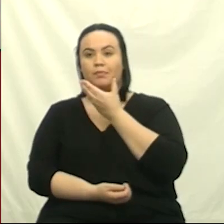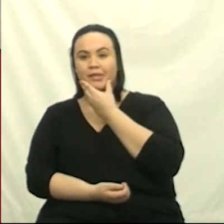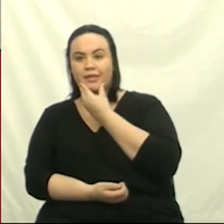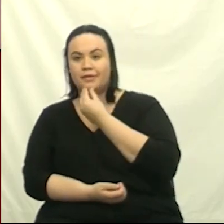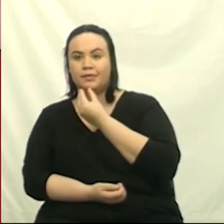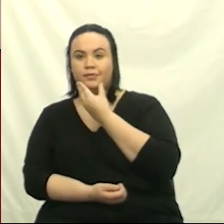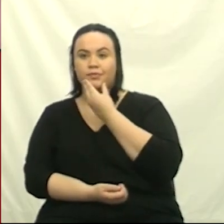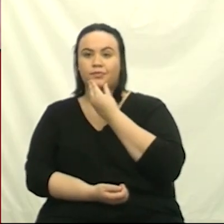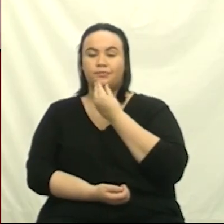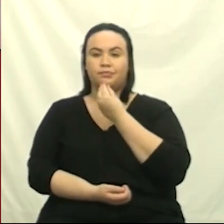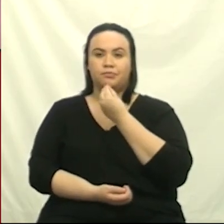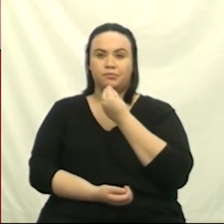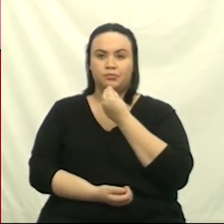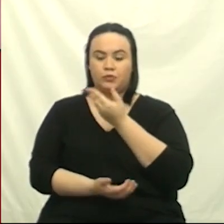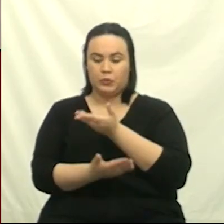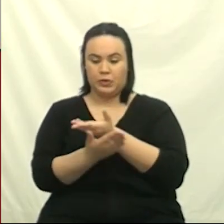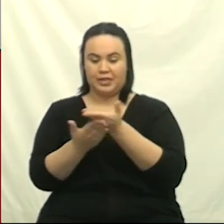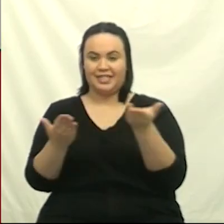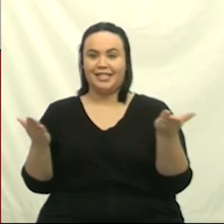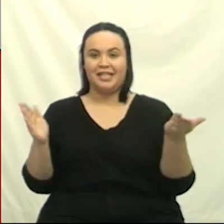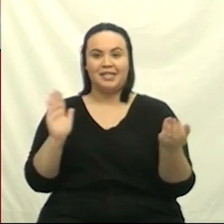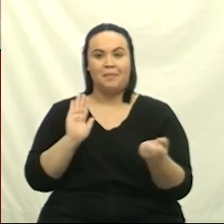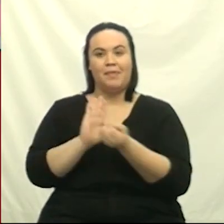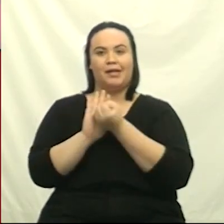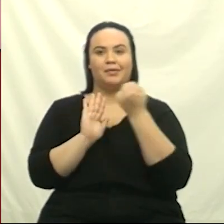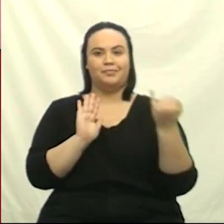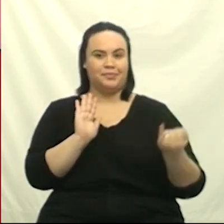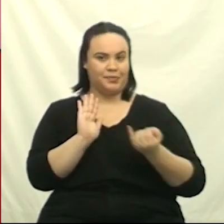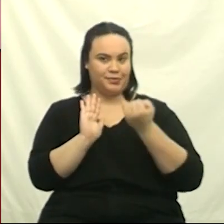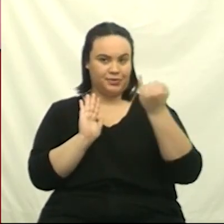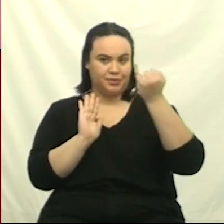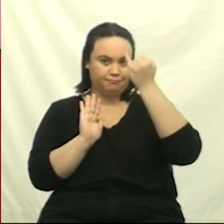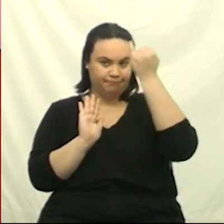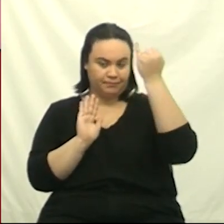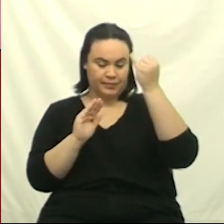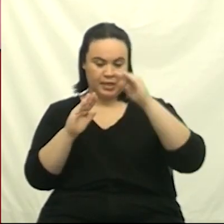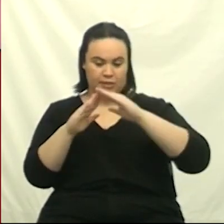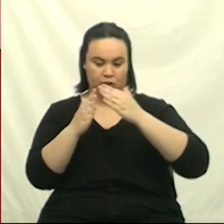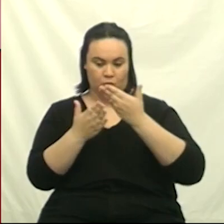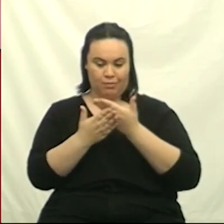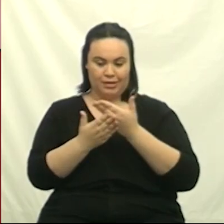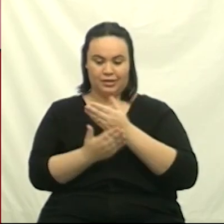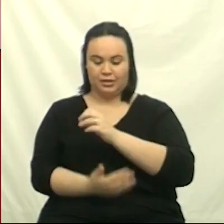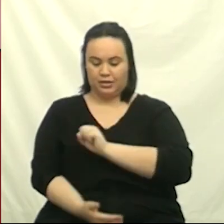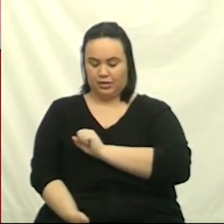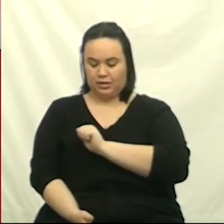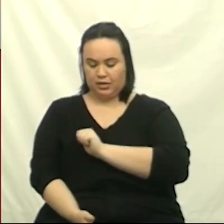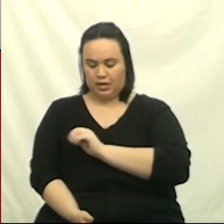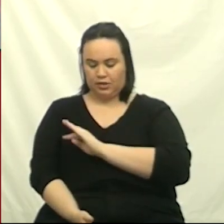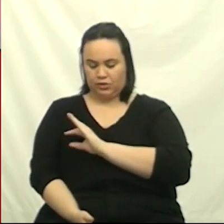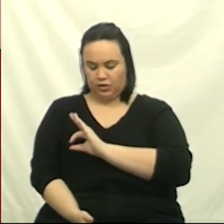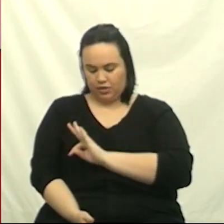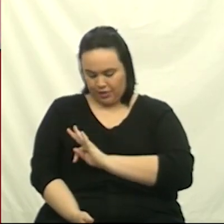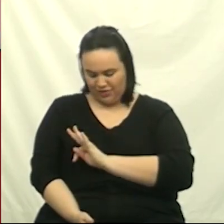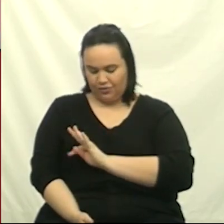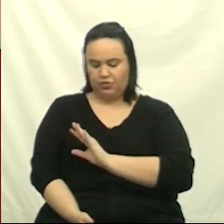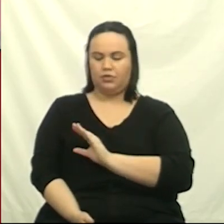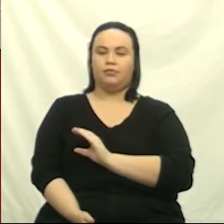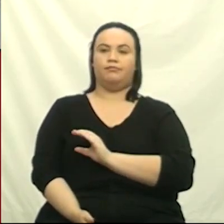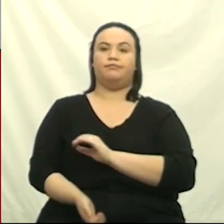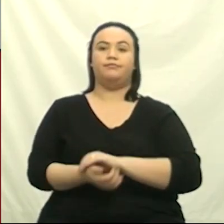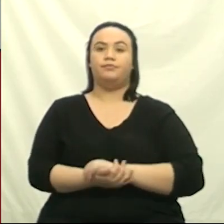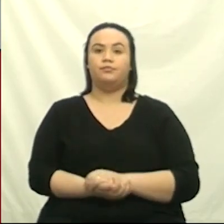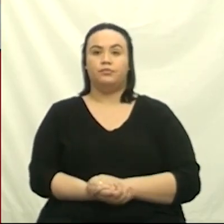que trouxeram esse título tão importante ao Colégio Sática que é o bicampeonato estadual